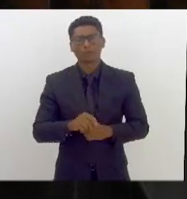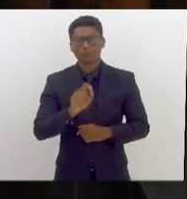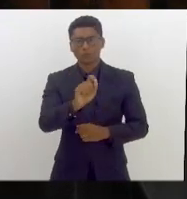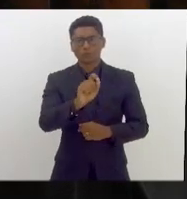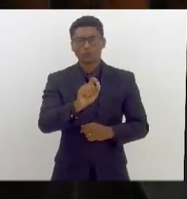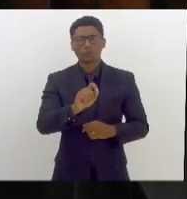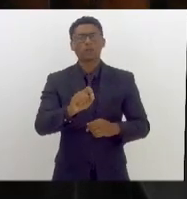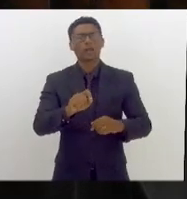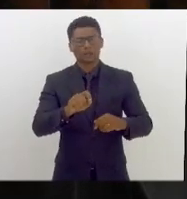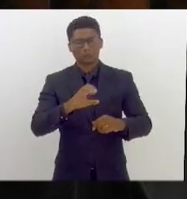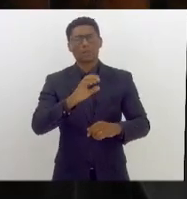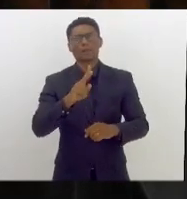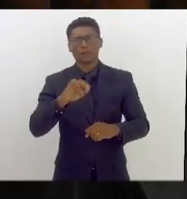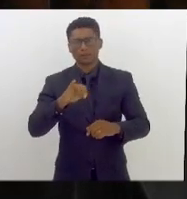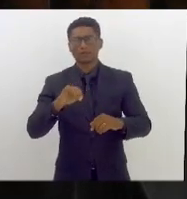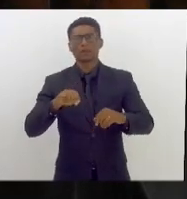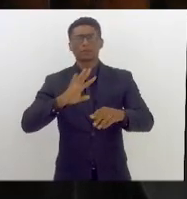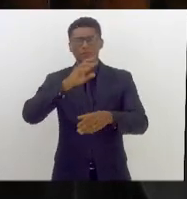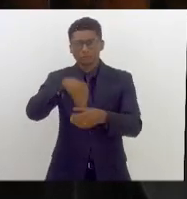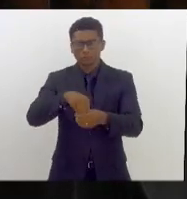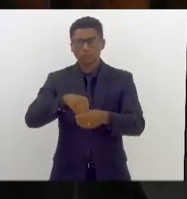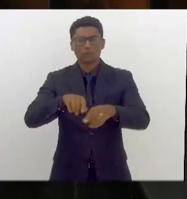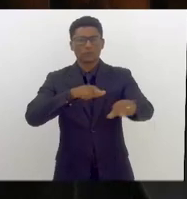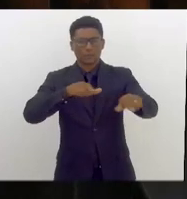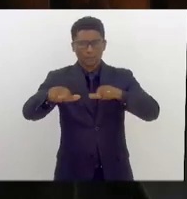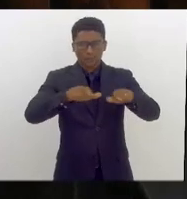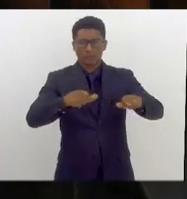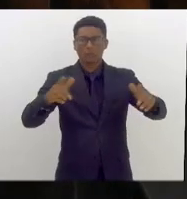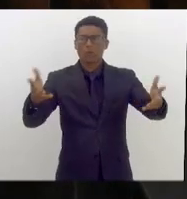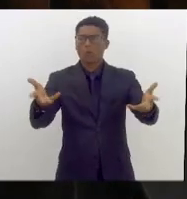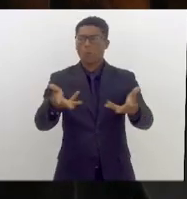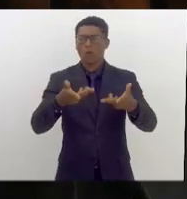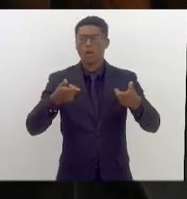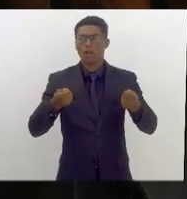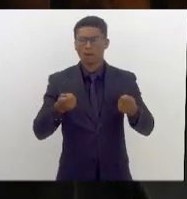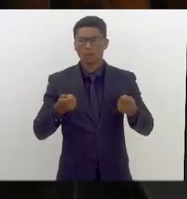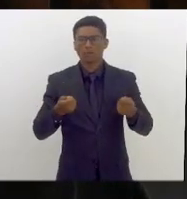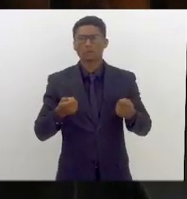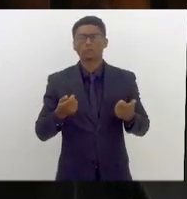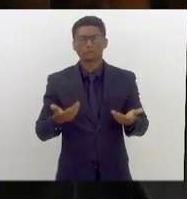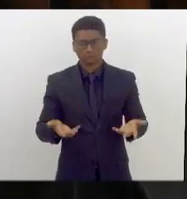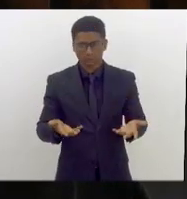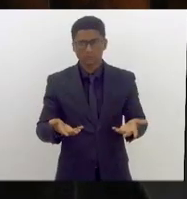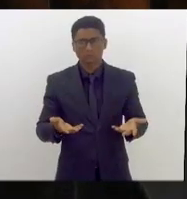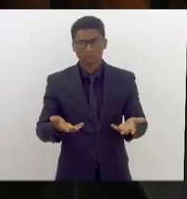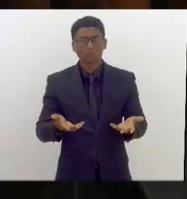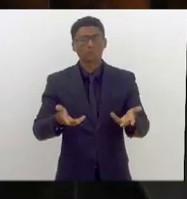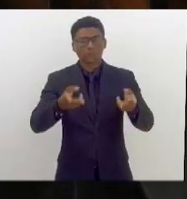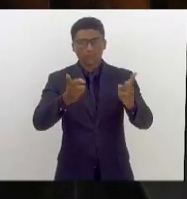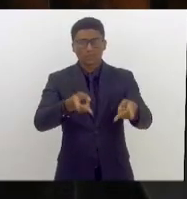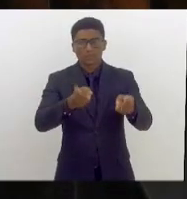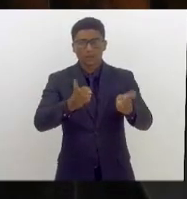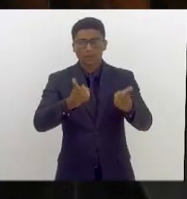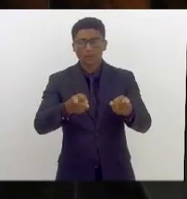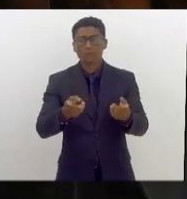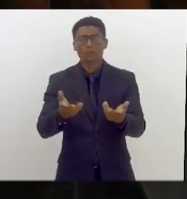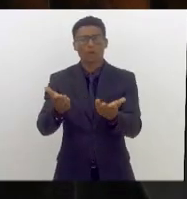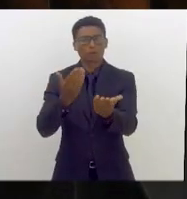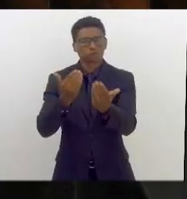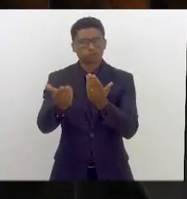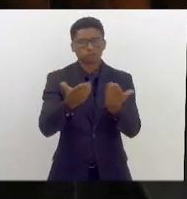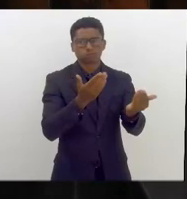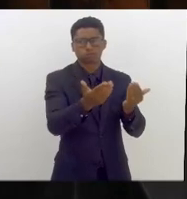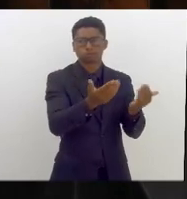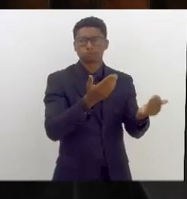dos trabalhos, quero ressaltar a importância de termos contado com muitas interlocuções constantes, como, por exemplo, a